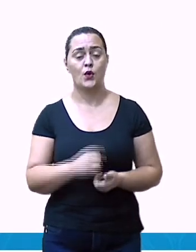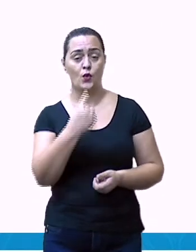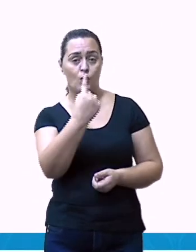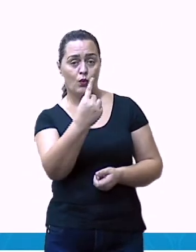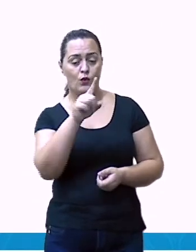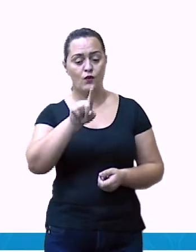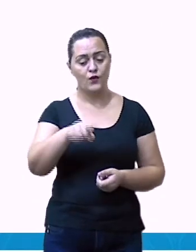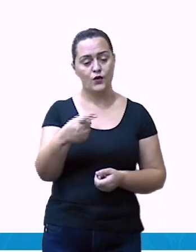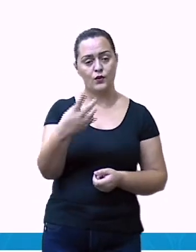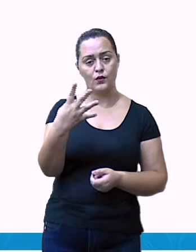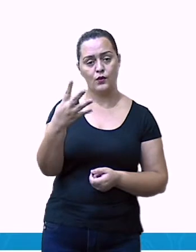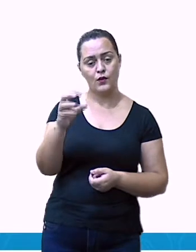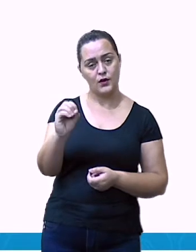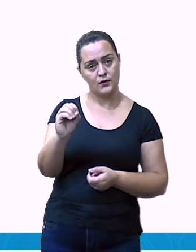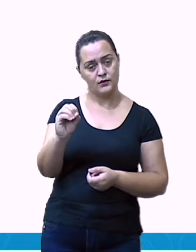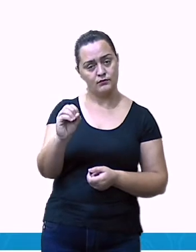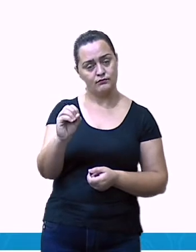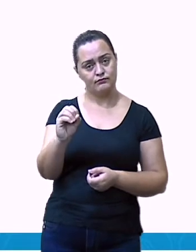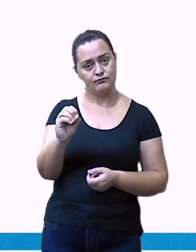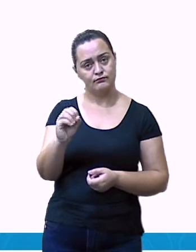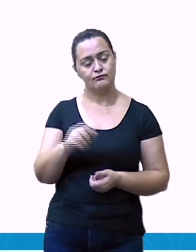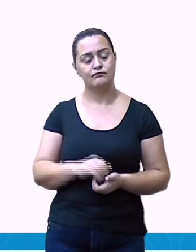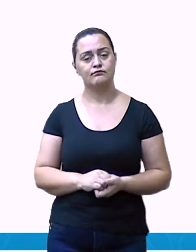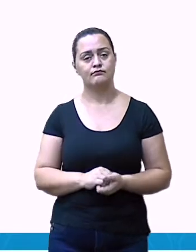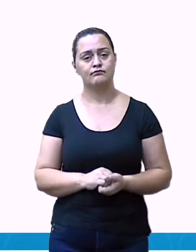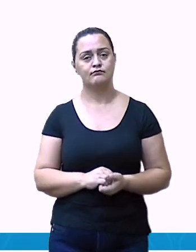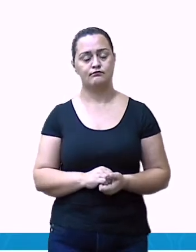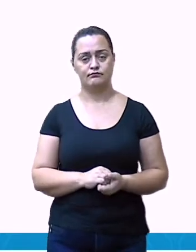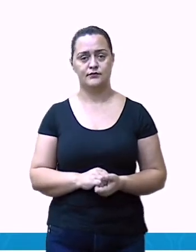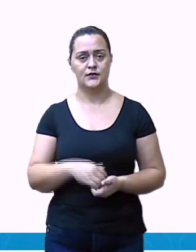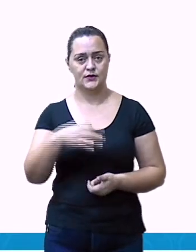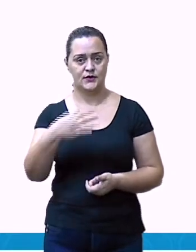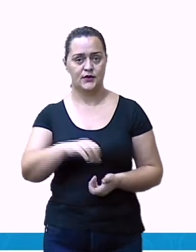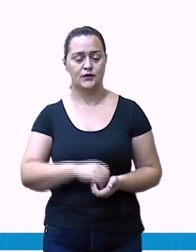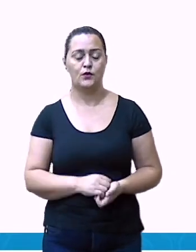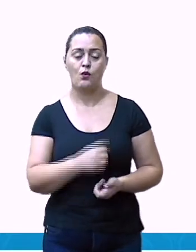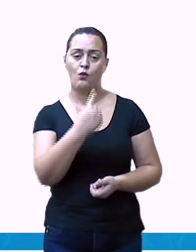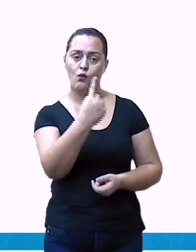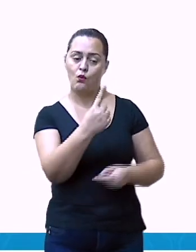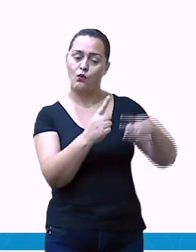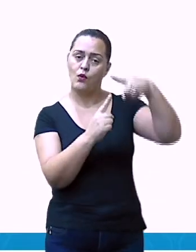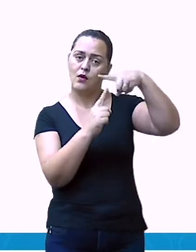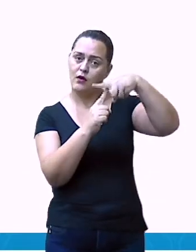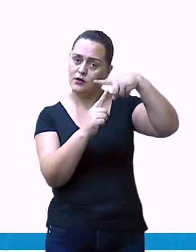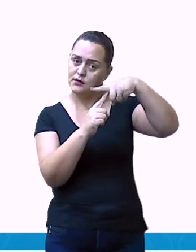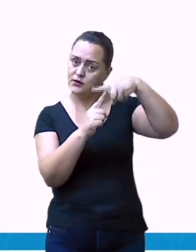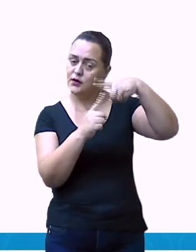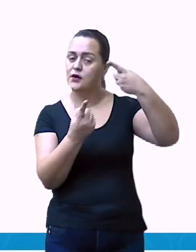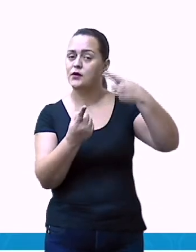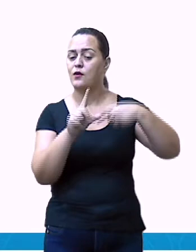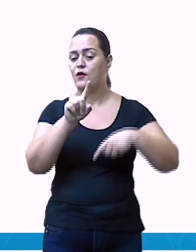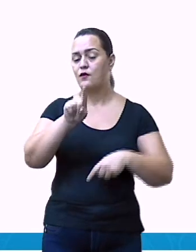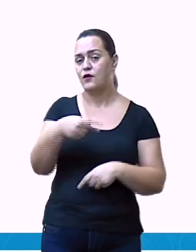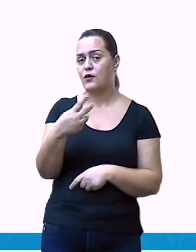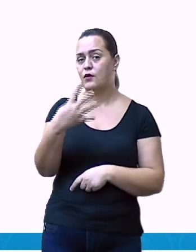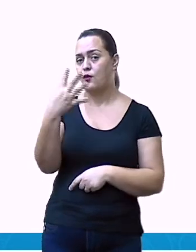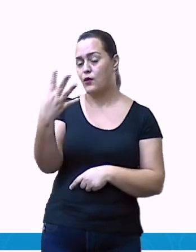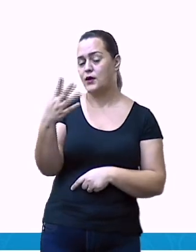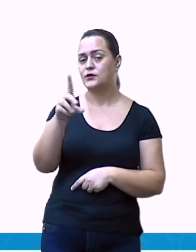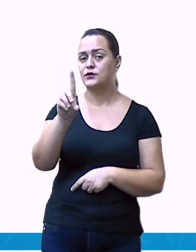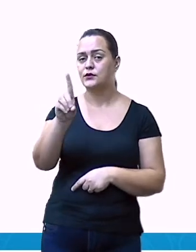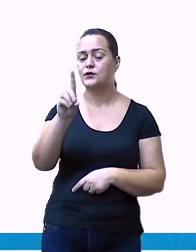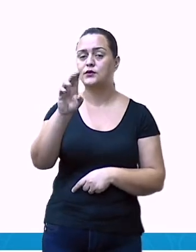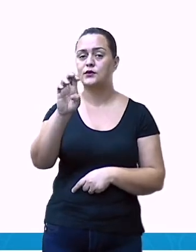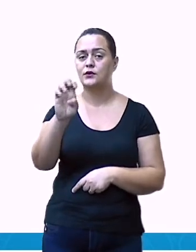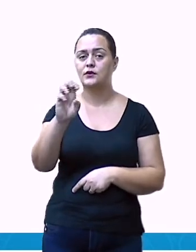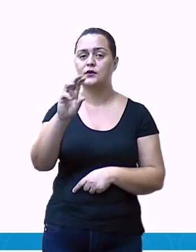1,40. 1,40, 1 inteiro e 4 décimos, certo? Quais daquelas questões